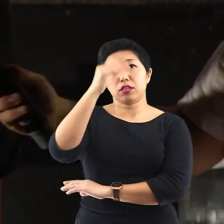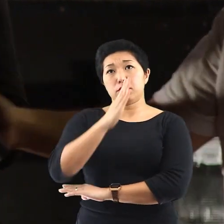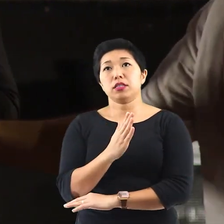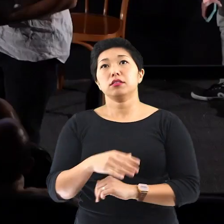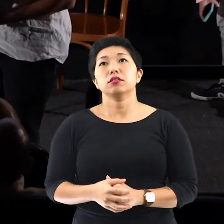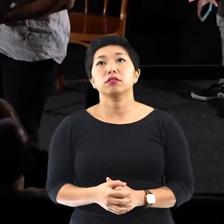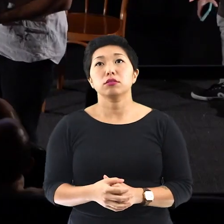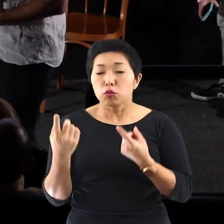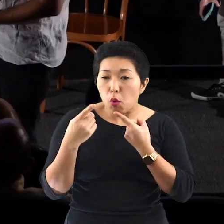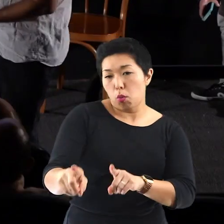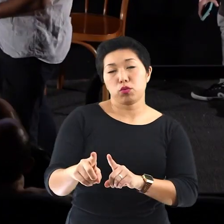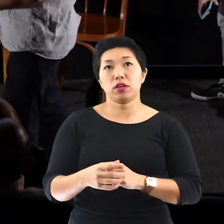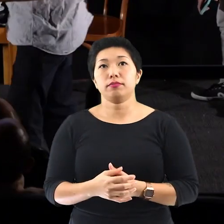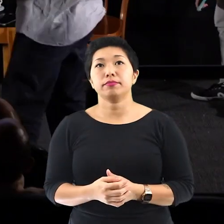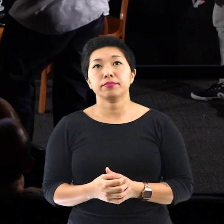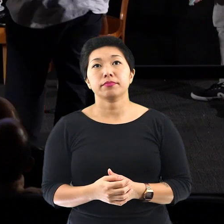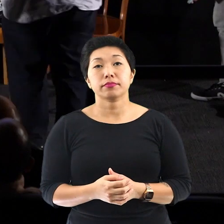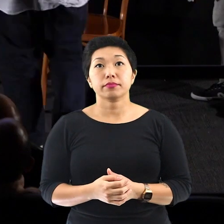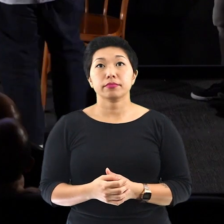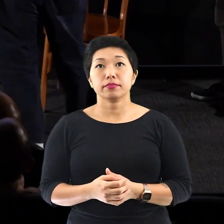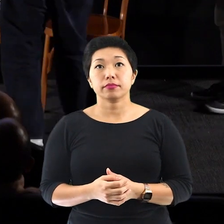Brasil. Então,